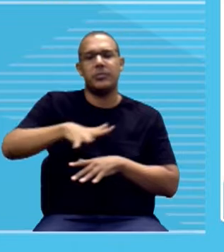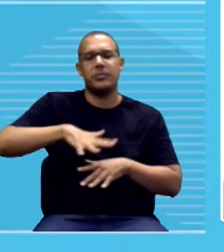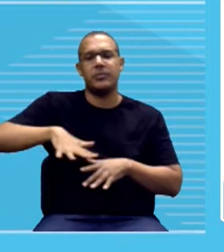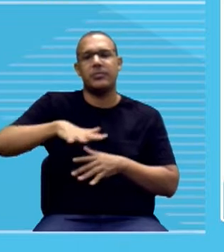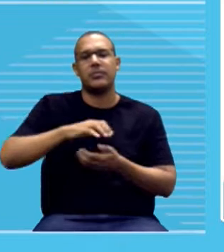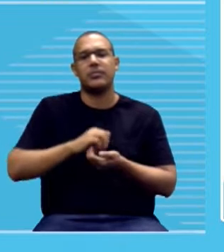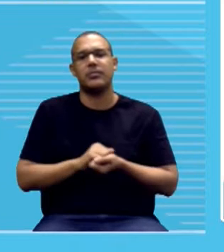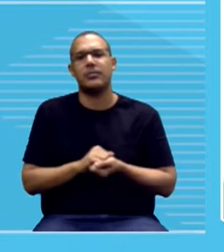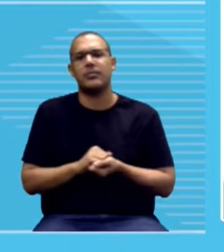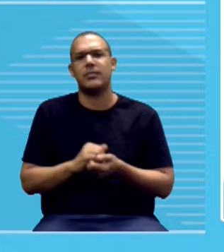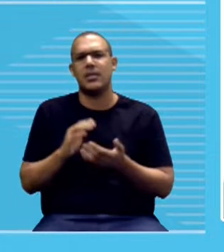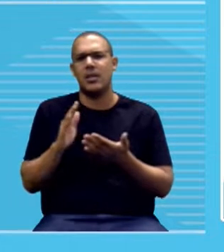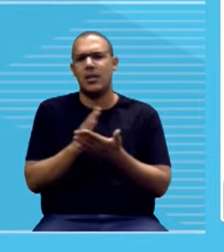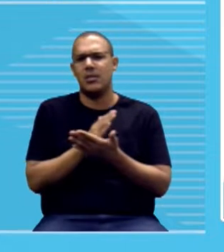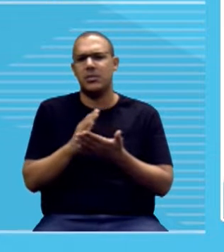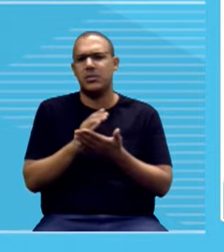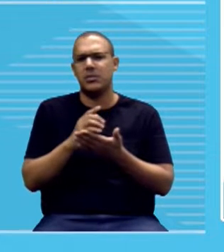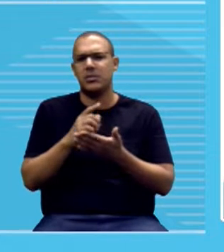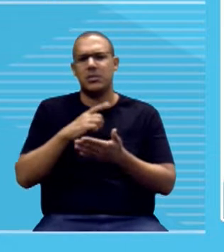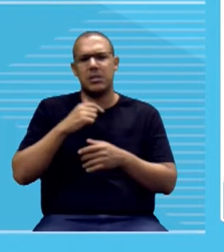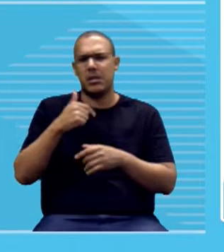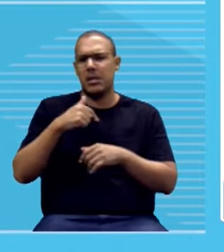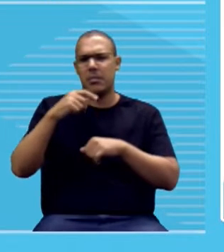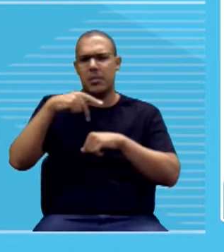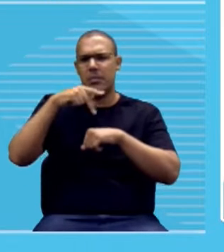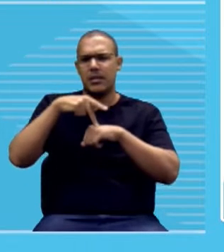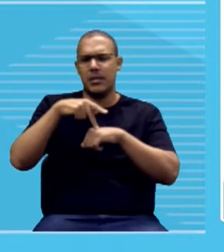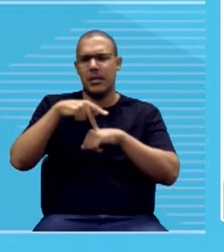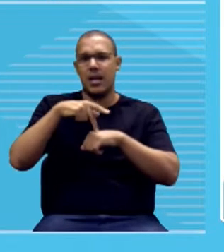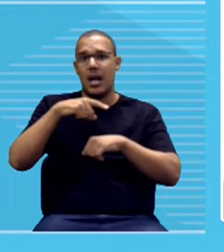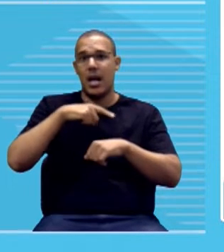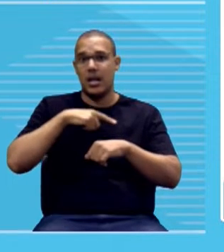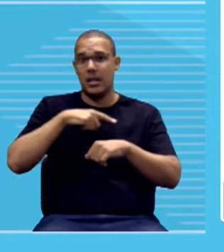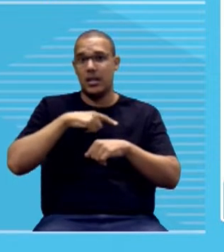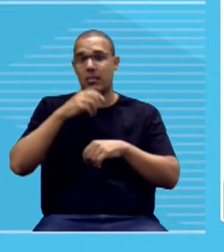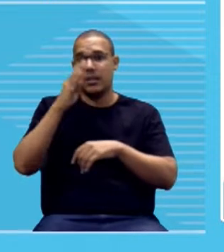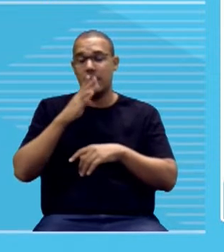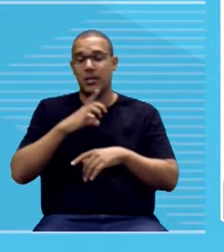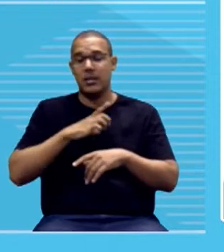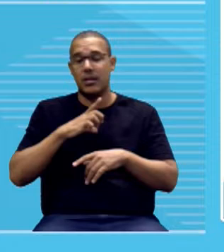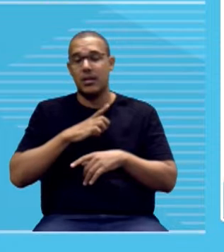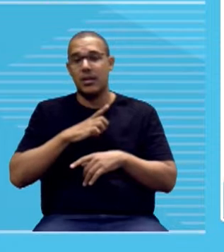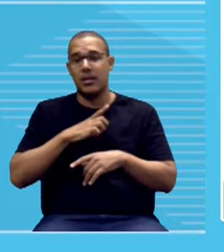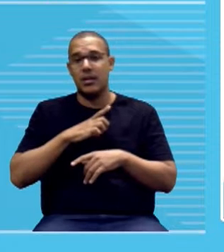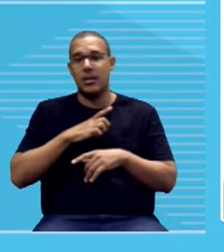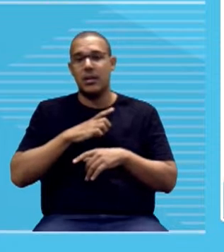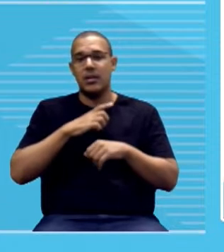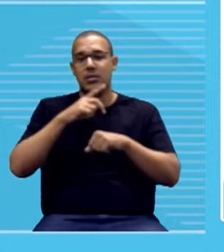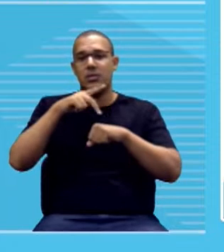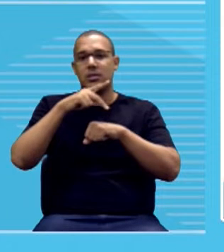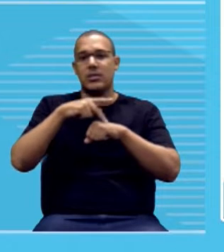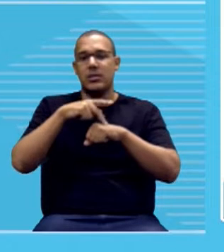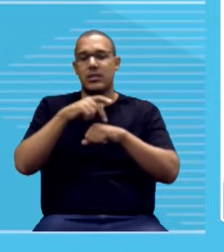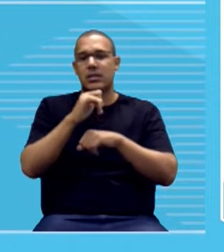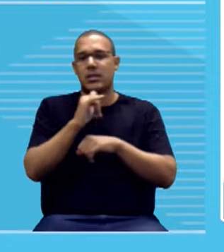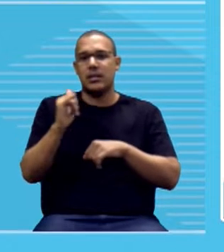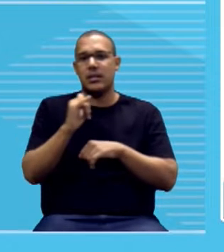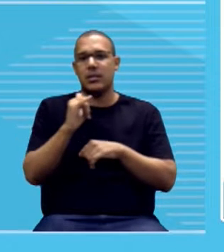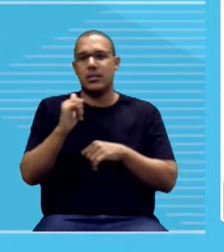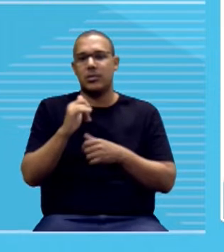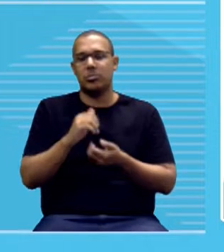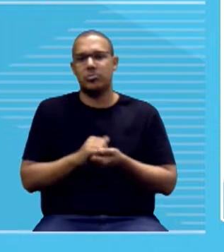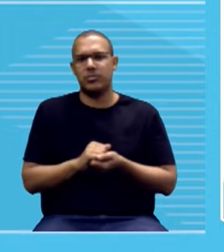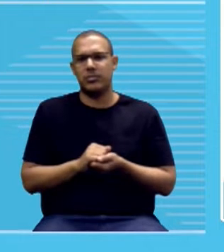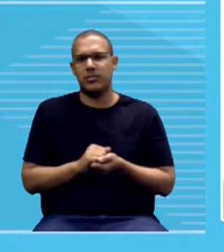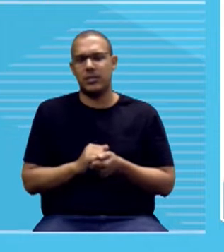dessas usinas não são muito utilizadas no Brasil. A gente sabe que o Brasil é rico em usinas hidrelétricas, ou seja, a nossa